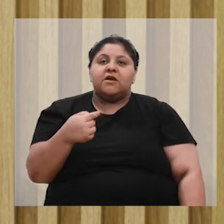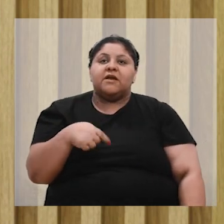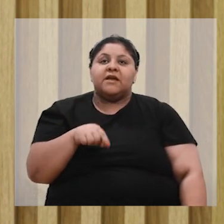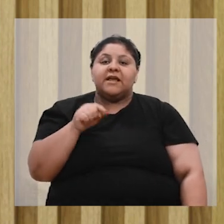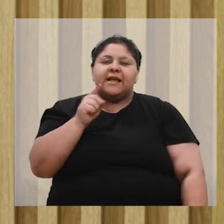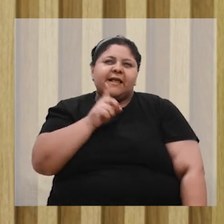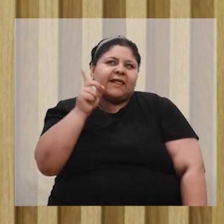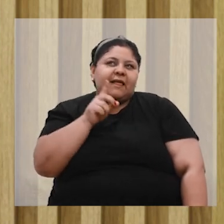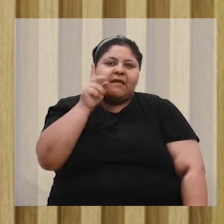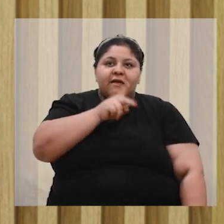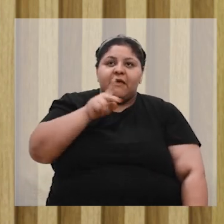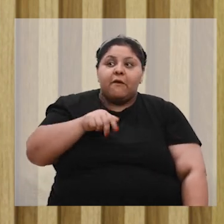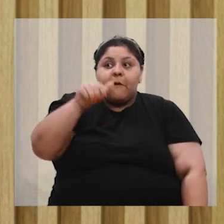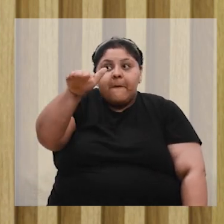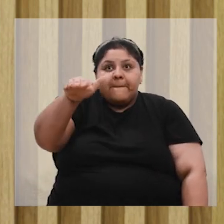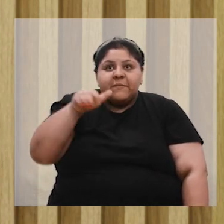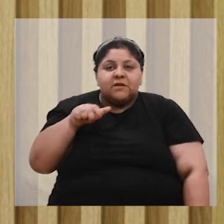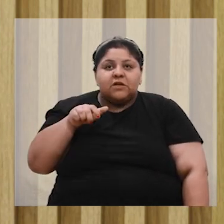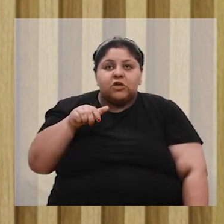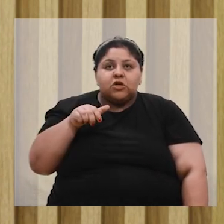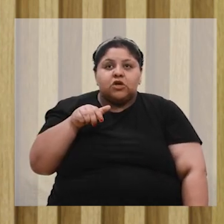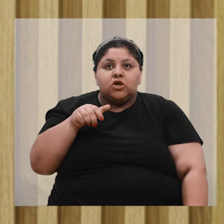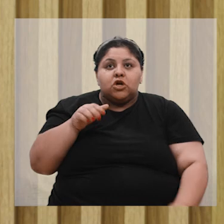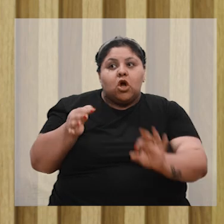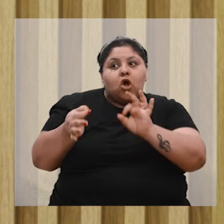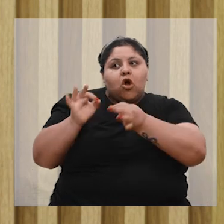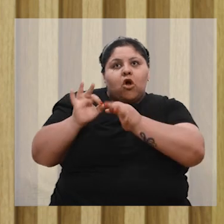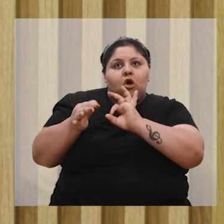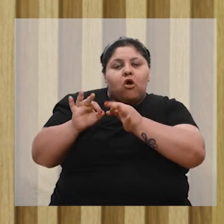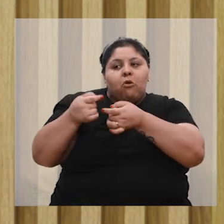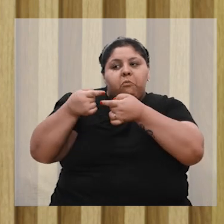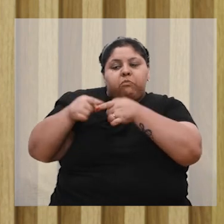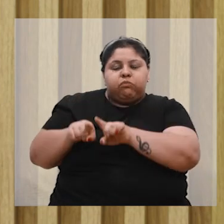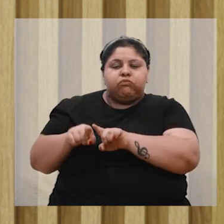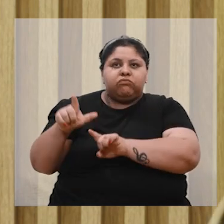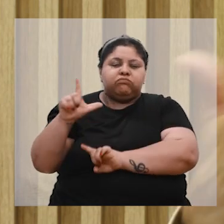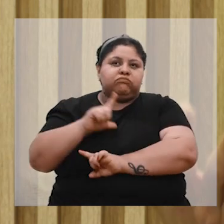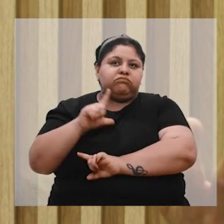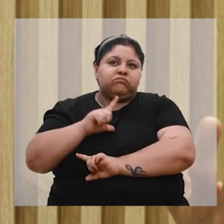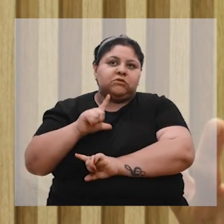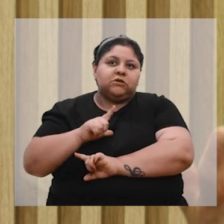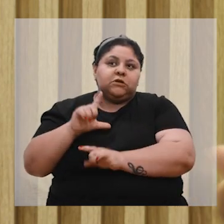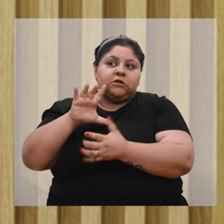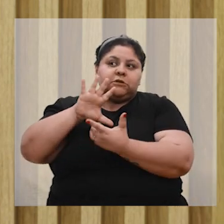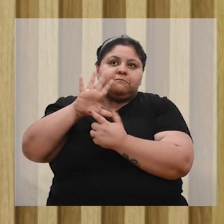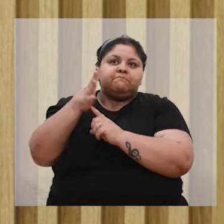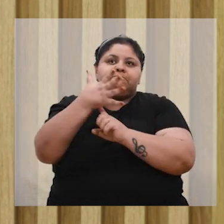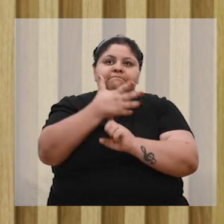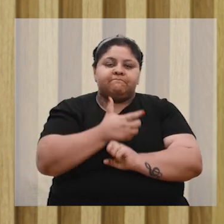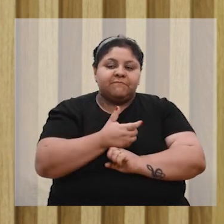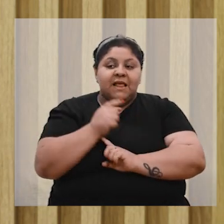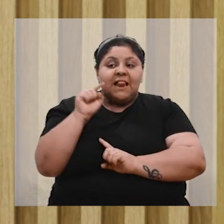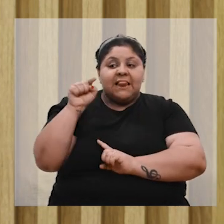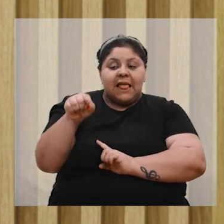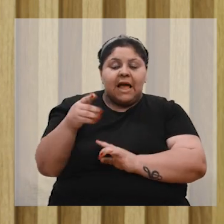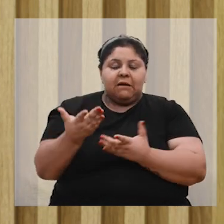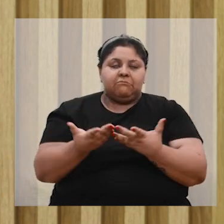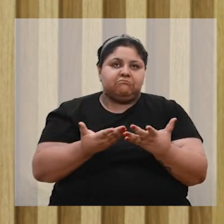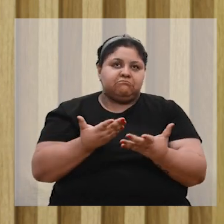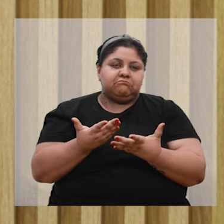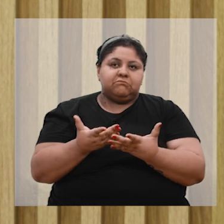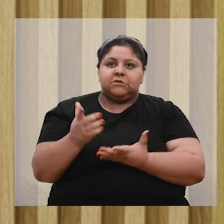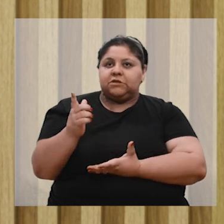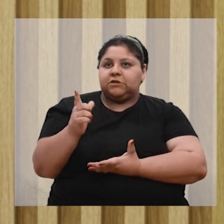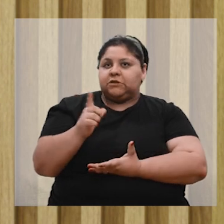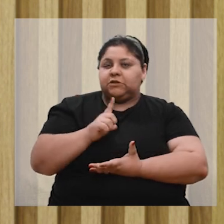ela era profilar, me convidou para ser júri de uma competição lá que tem, que é artística. E lá a